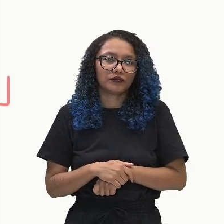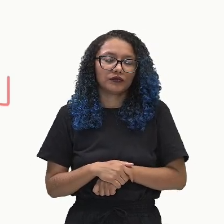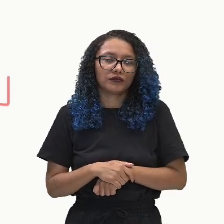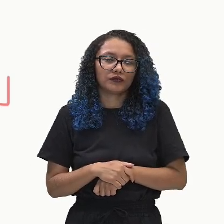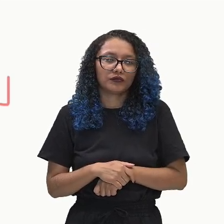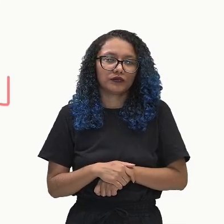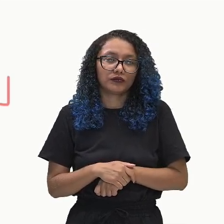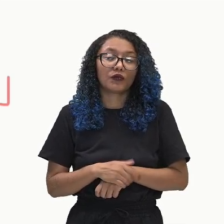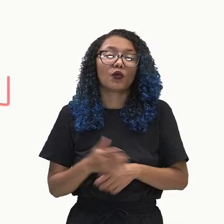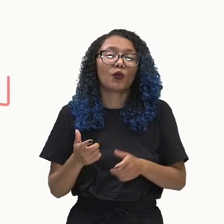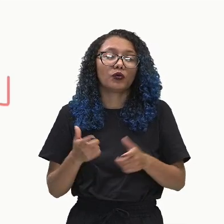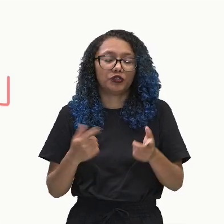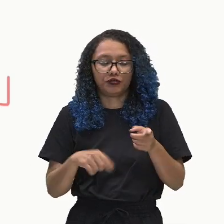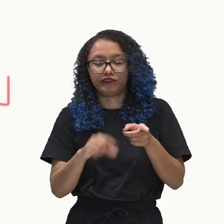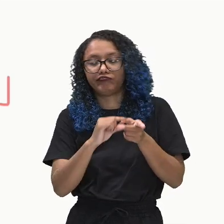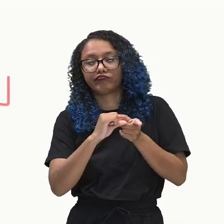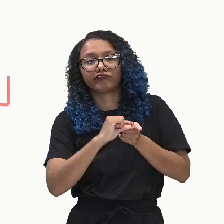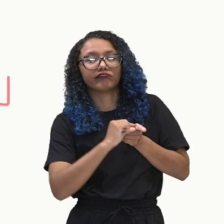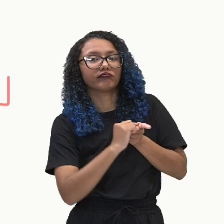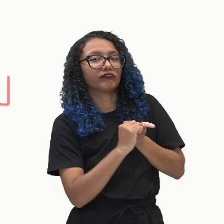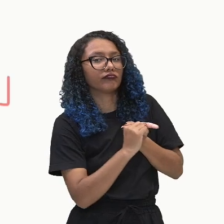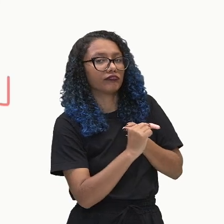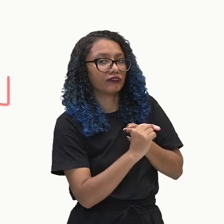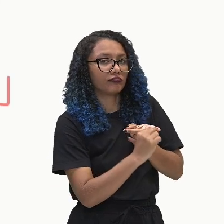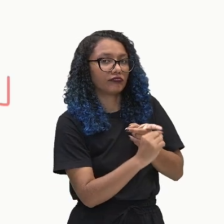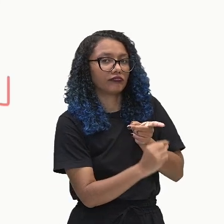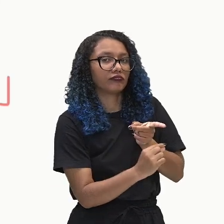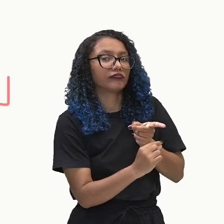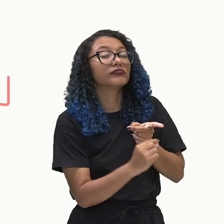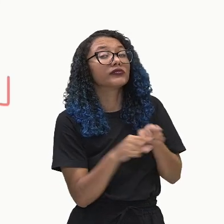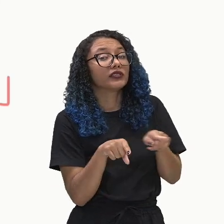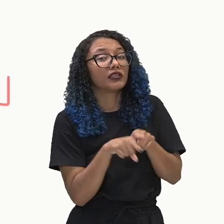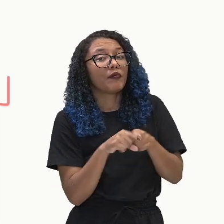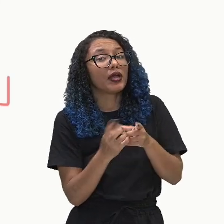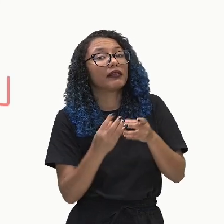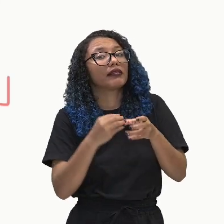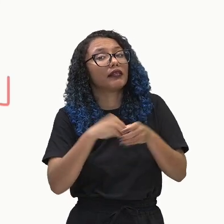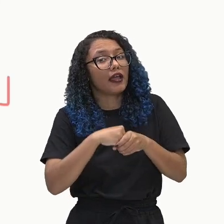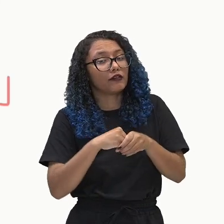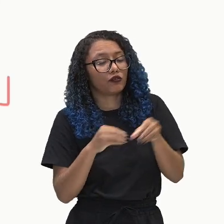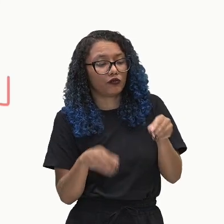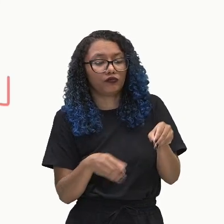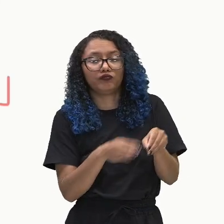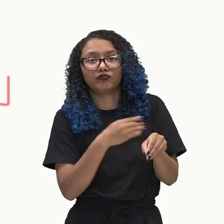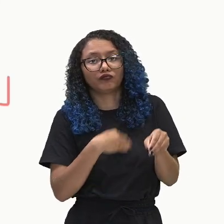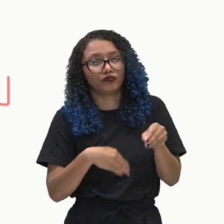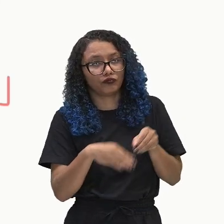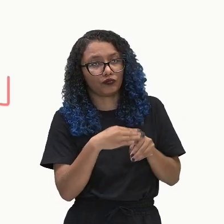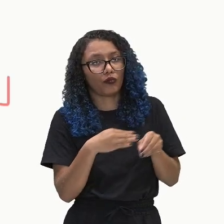da uretra masculina e também por o trato genital feminino, tá bom? Até encontrar